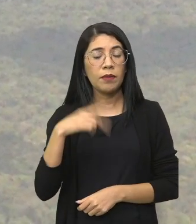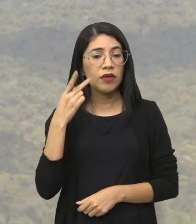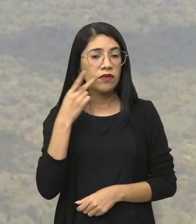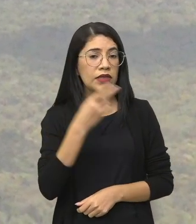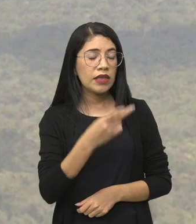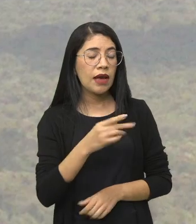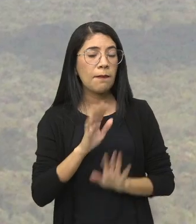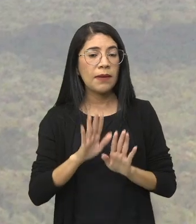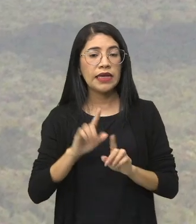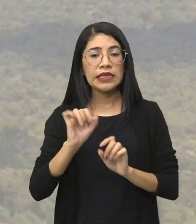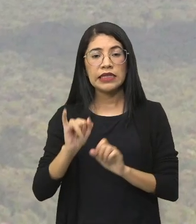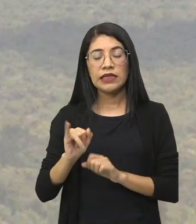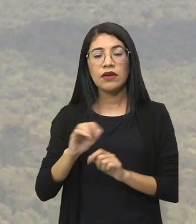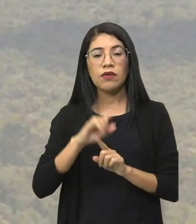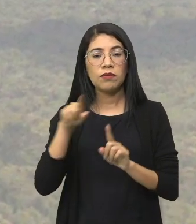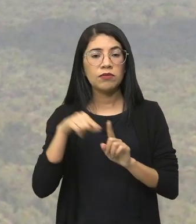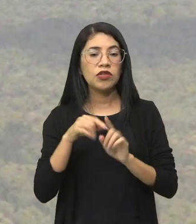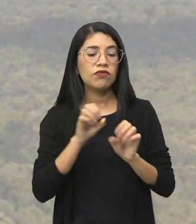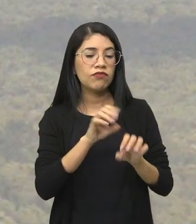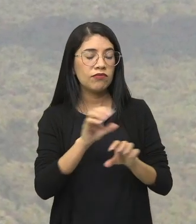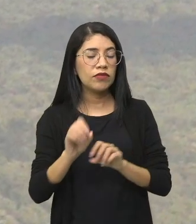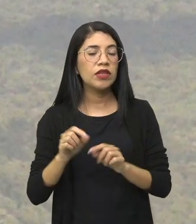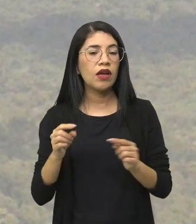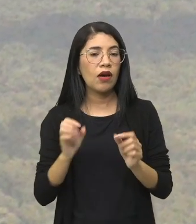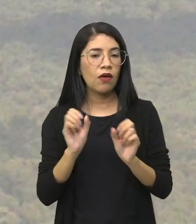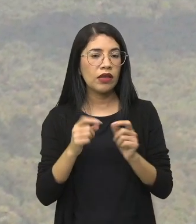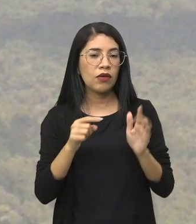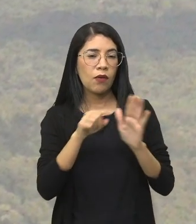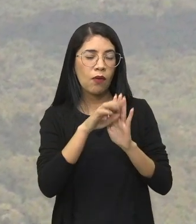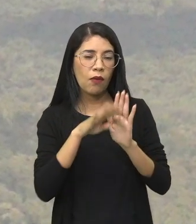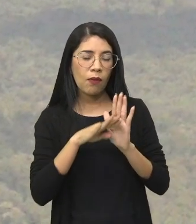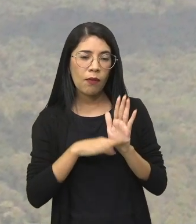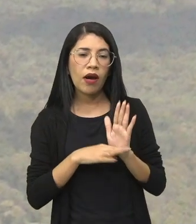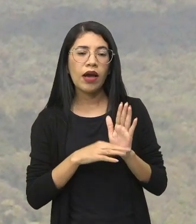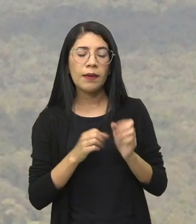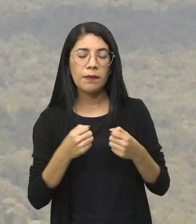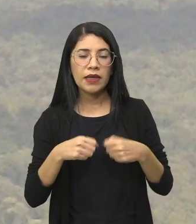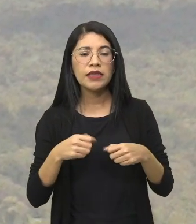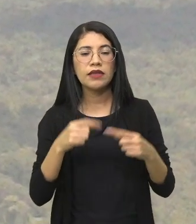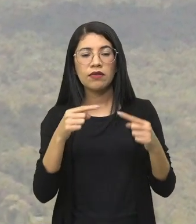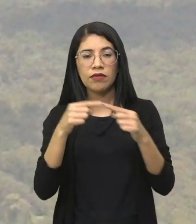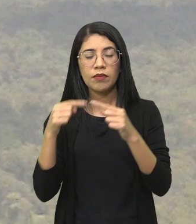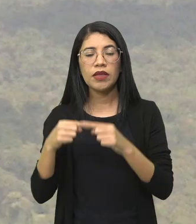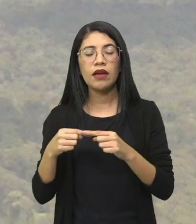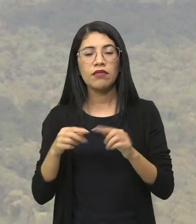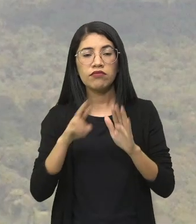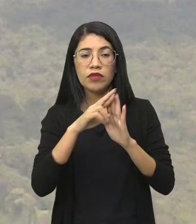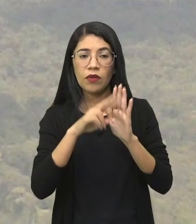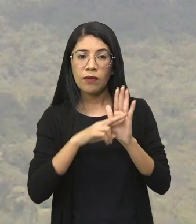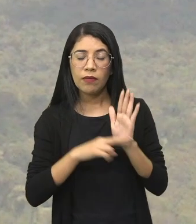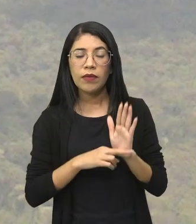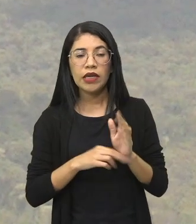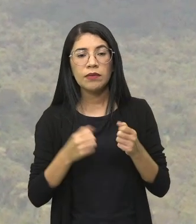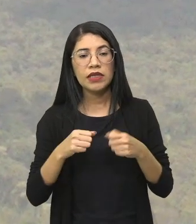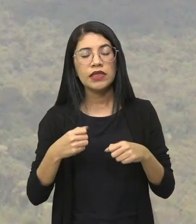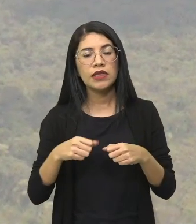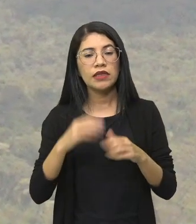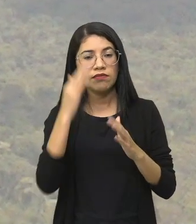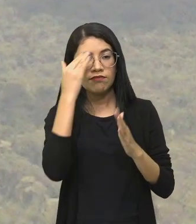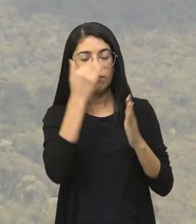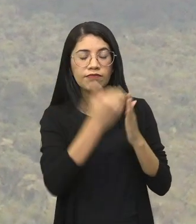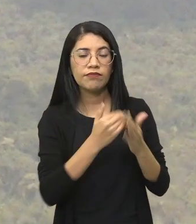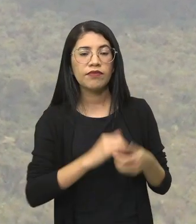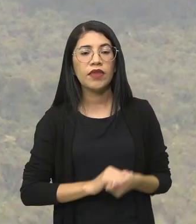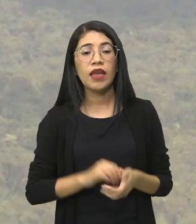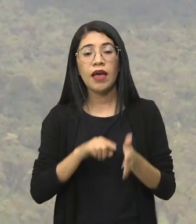exceto aquela com objetivo educacional, de acordo com o que dispuser o plano de manejo da unidade ou regulamento específico. A pesquisa